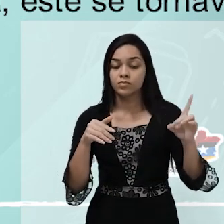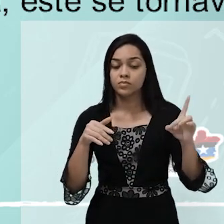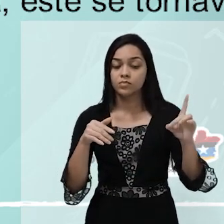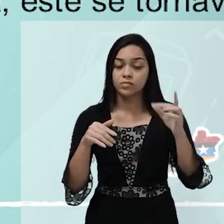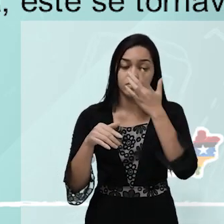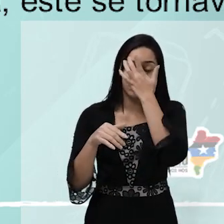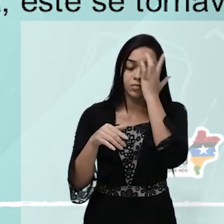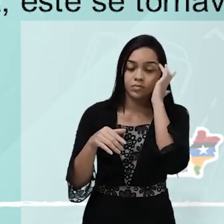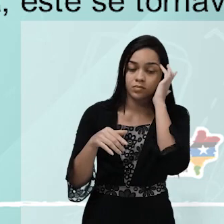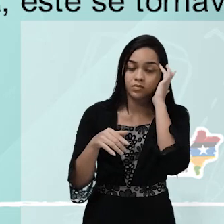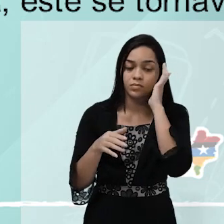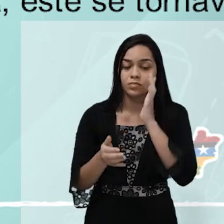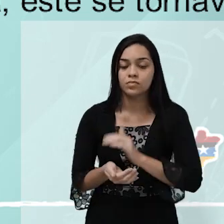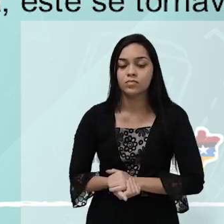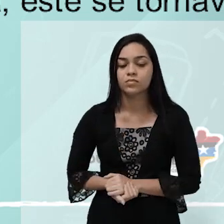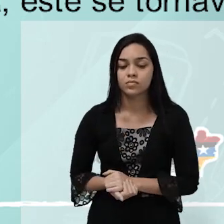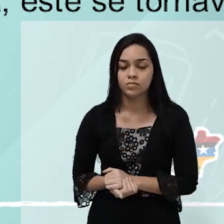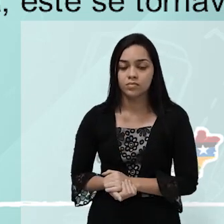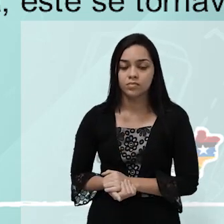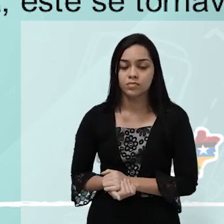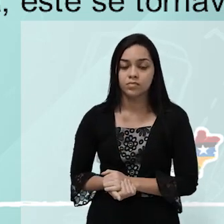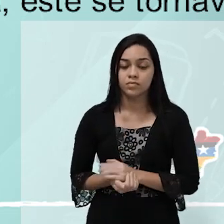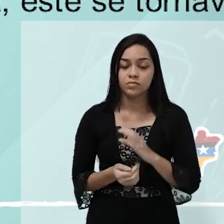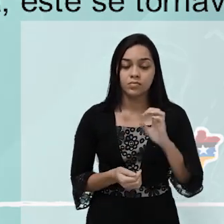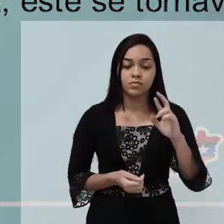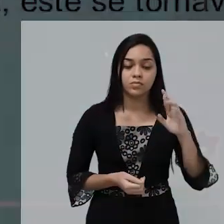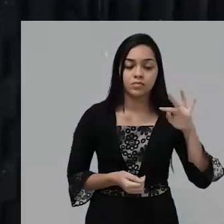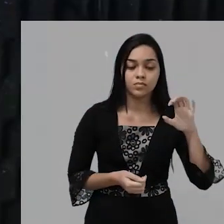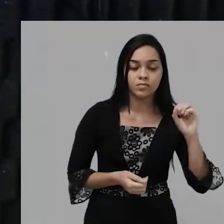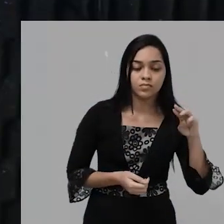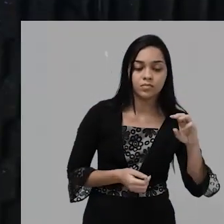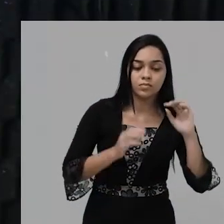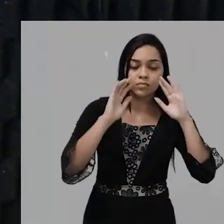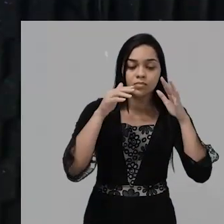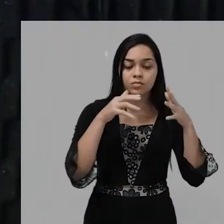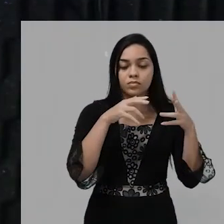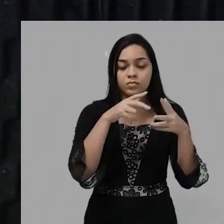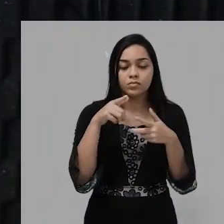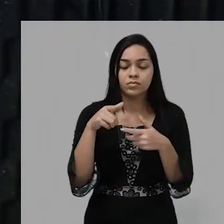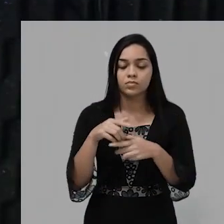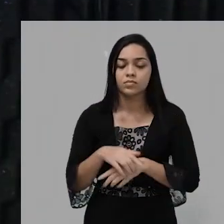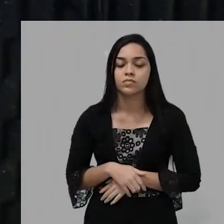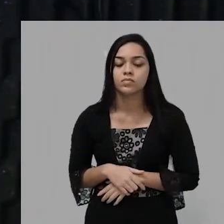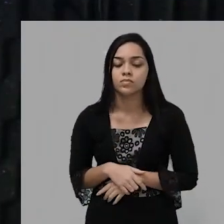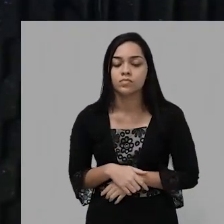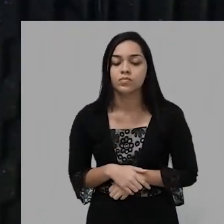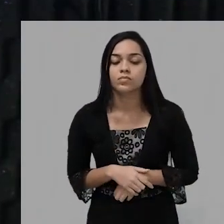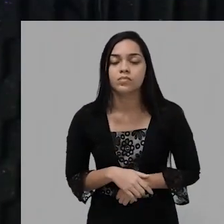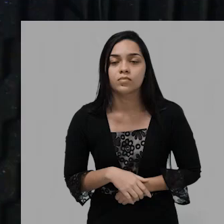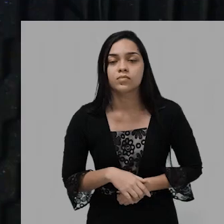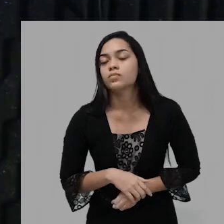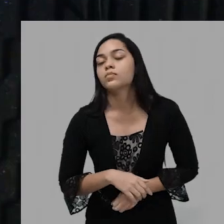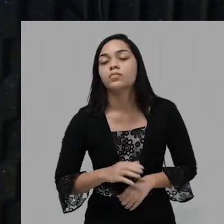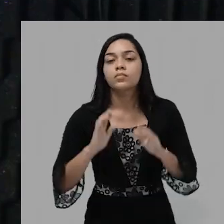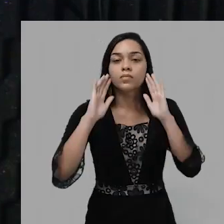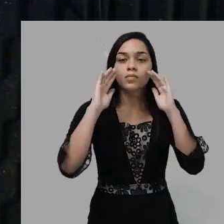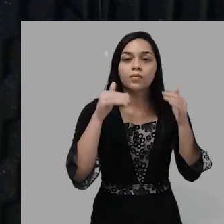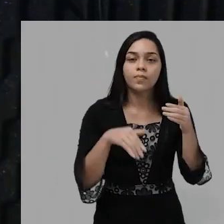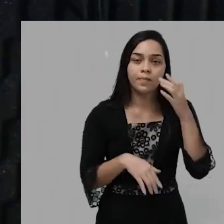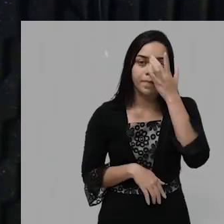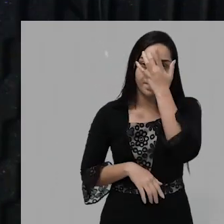quê? Antropo, que significa homem, centrismo, centro de tudo. Então,